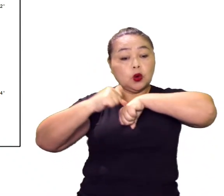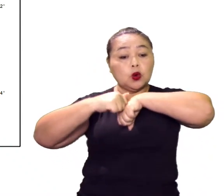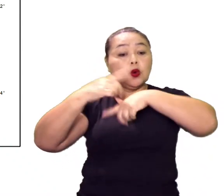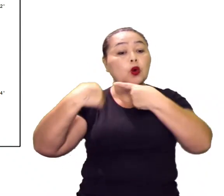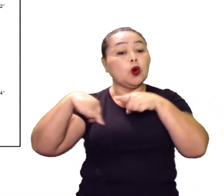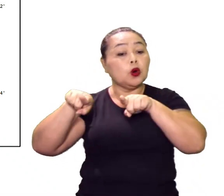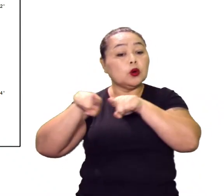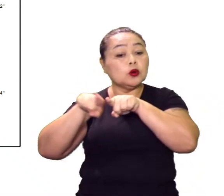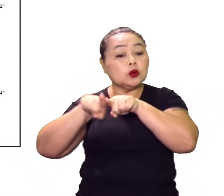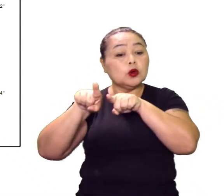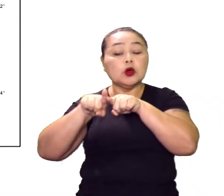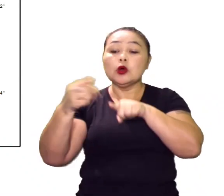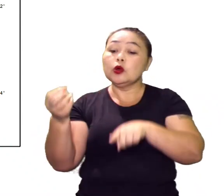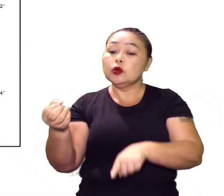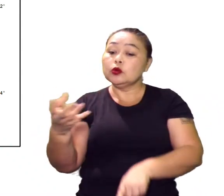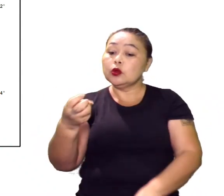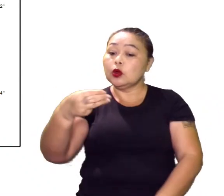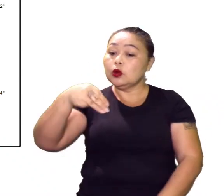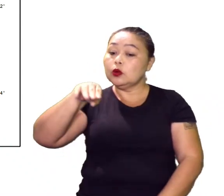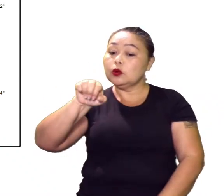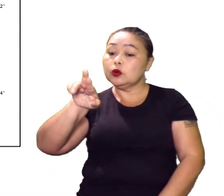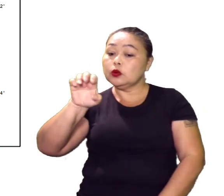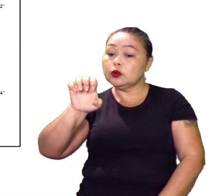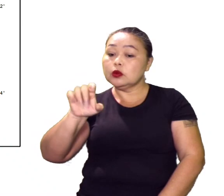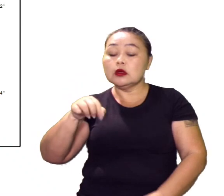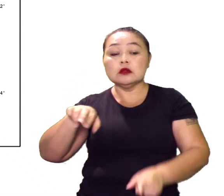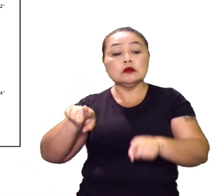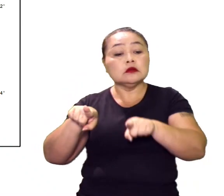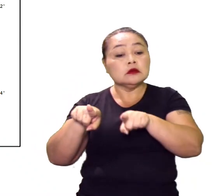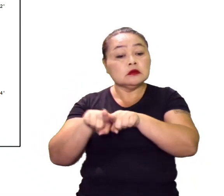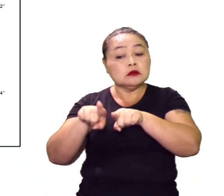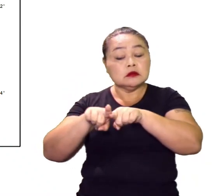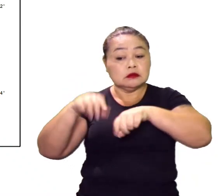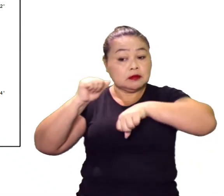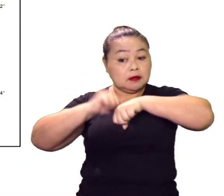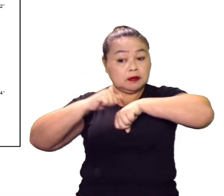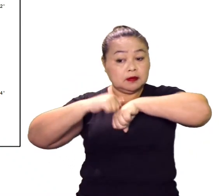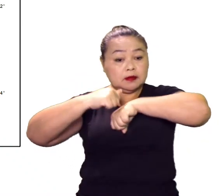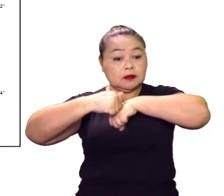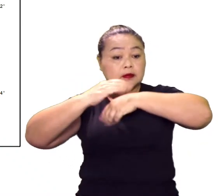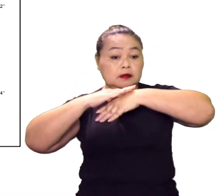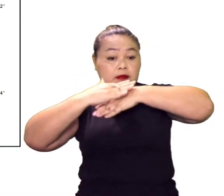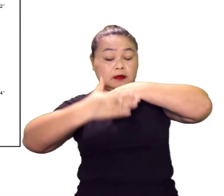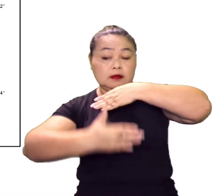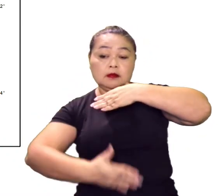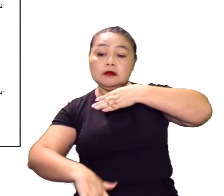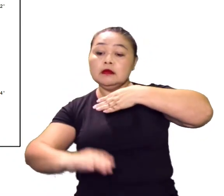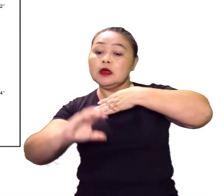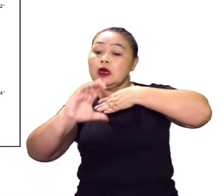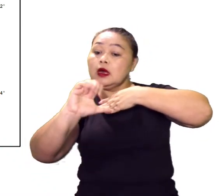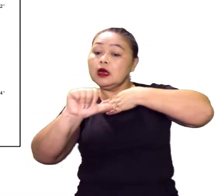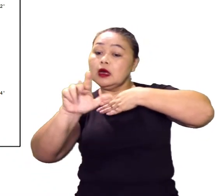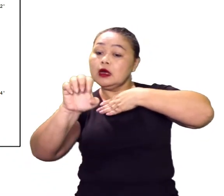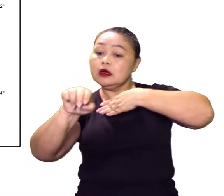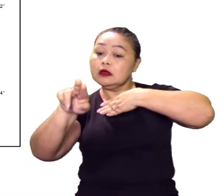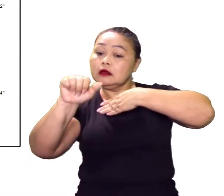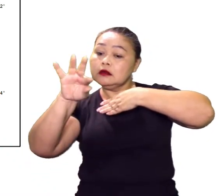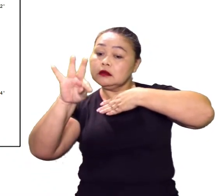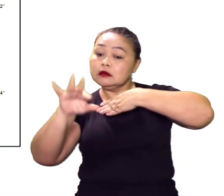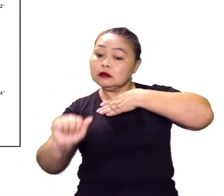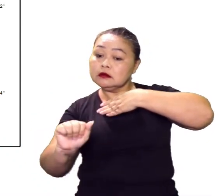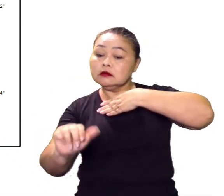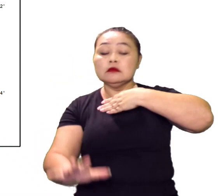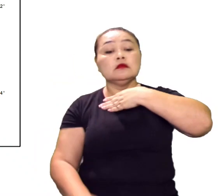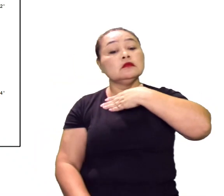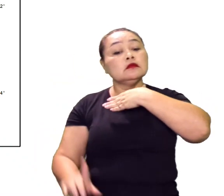Nova Mamoré, faixa do Alto Guaporé, intrusivas calimianas e rochas máficas calimianas. Beleza.